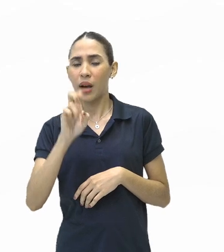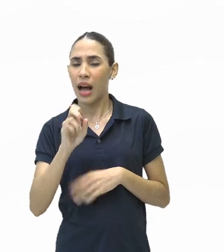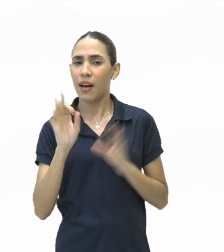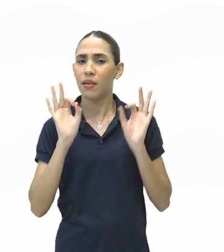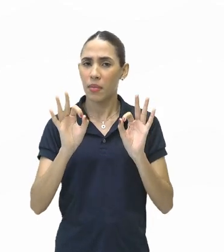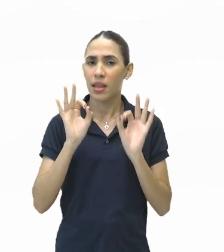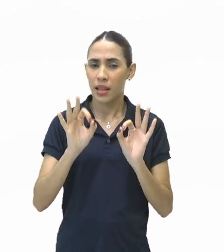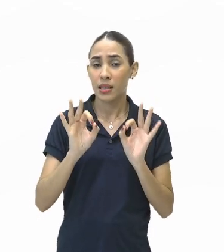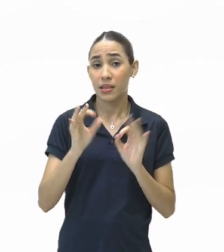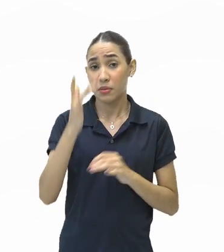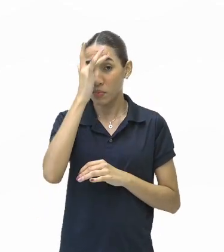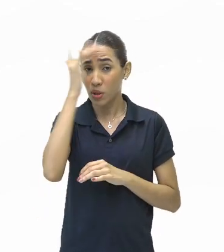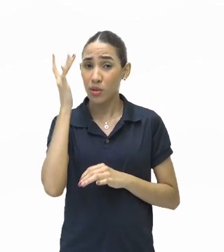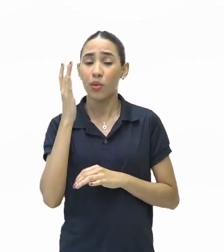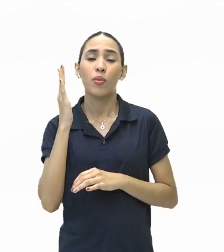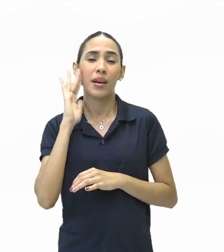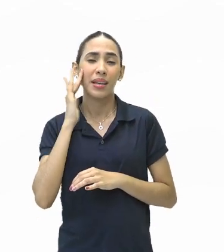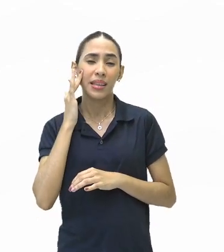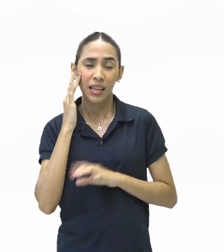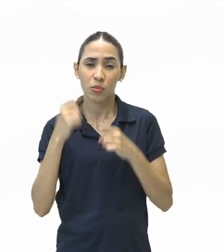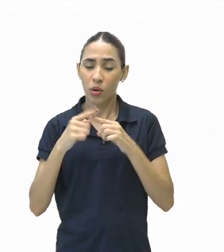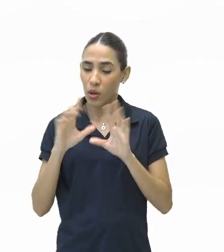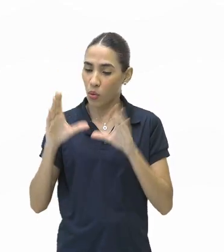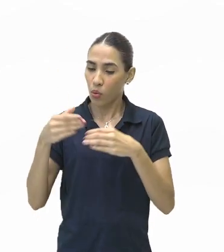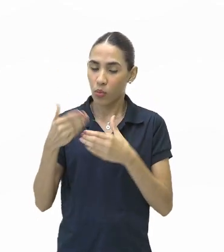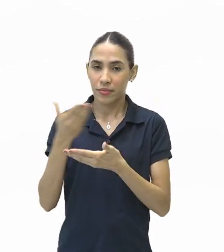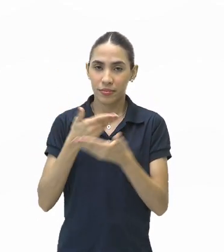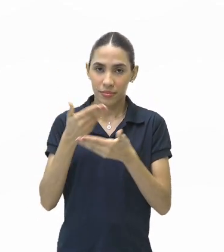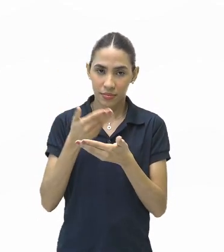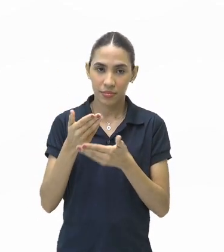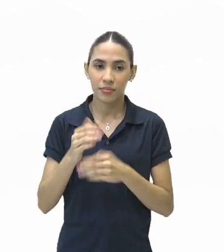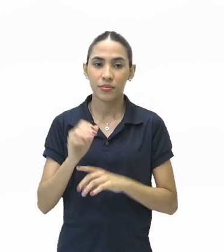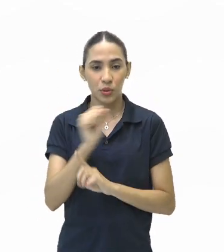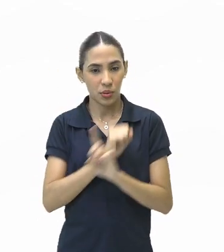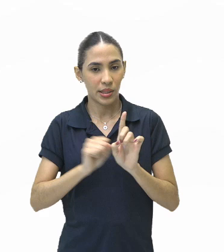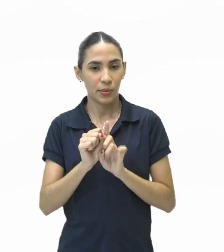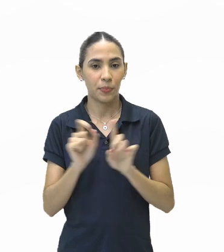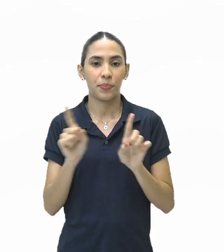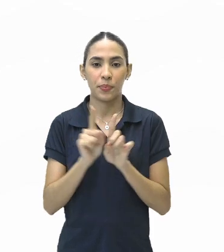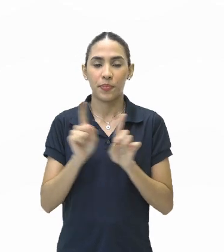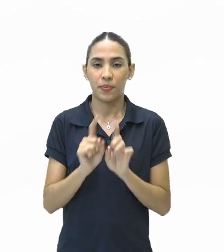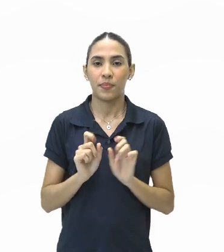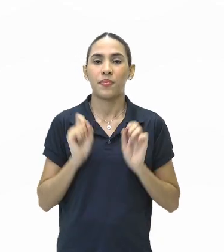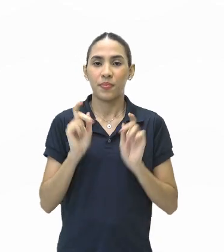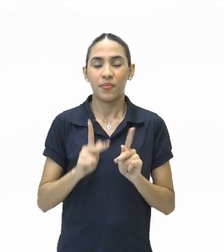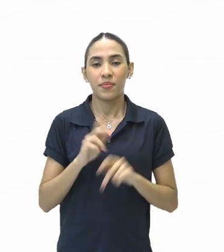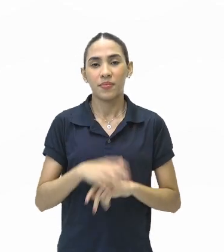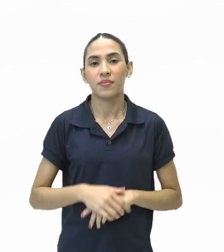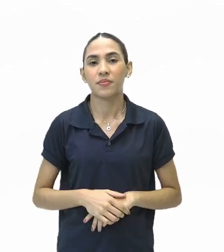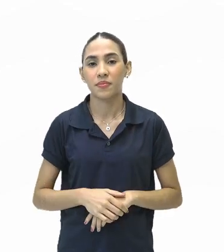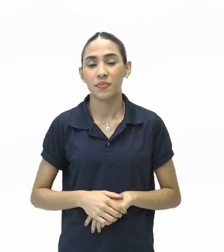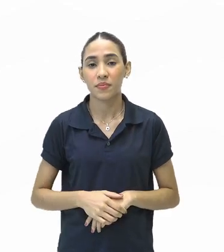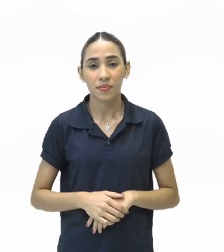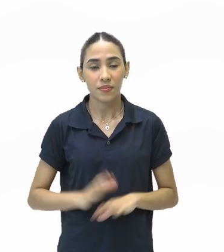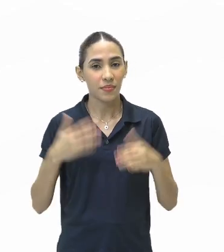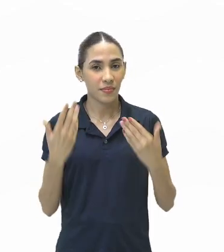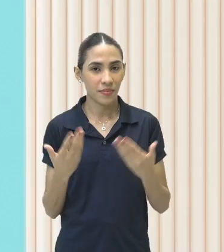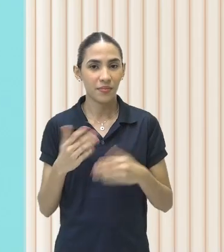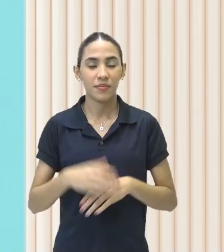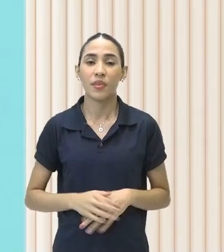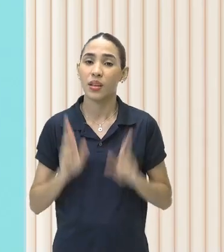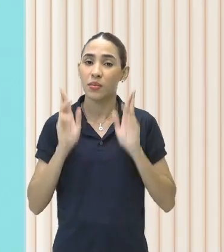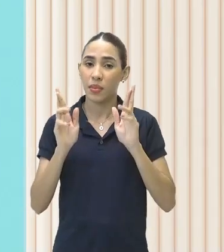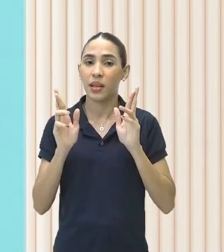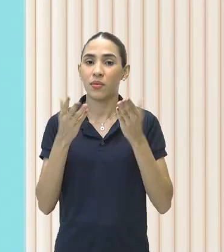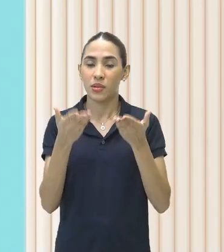beleza. Pessoas entendem porque todo mundo é desse grupo social também. Certo, gente? Então, eu espero